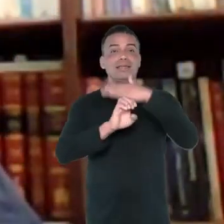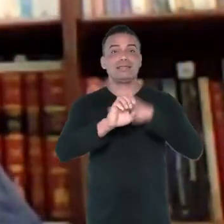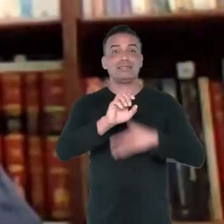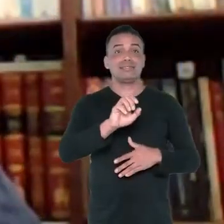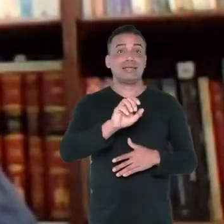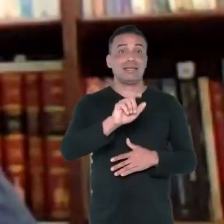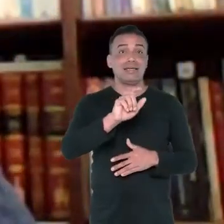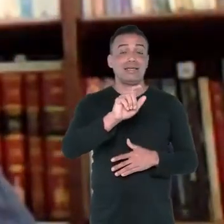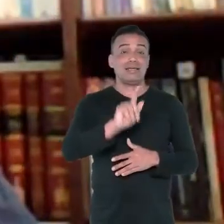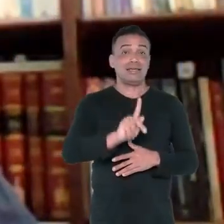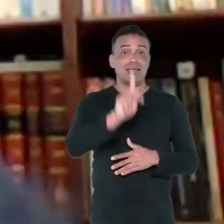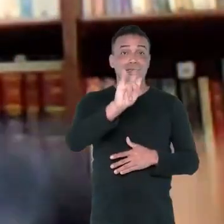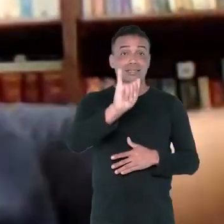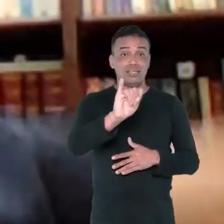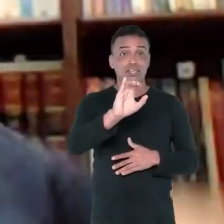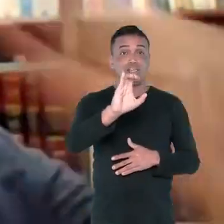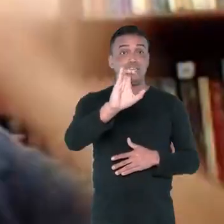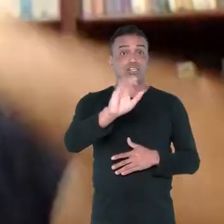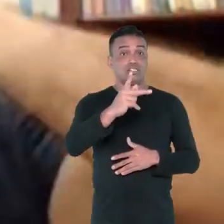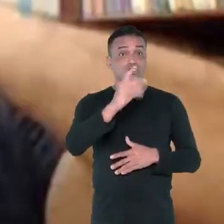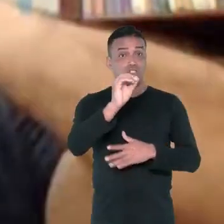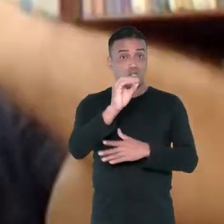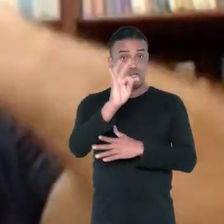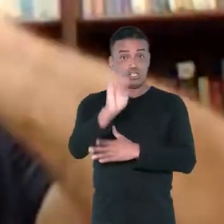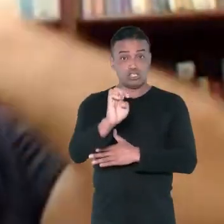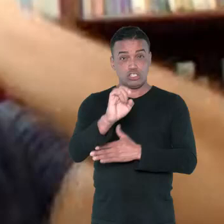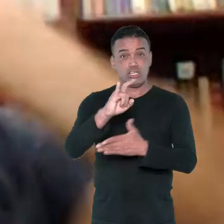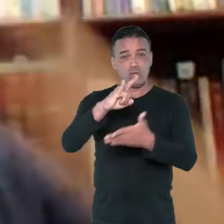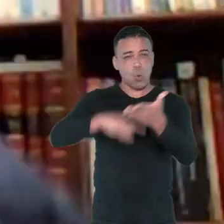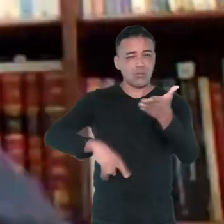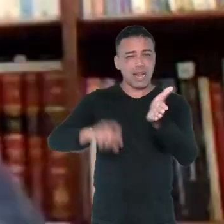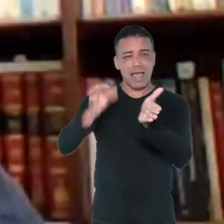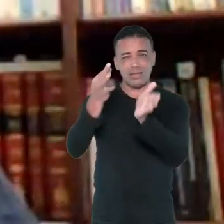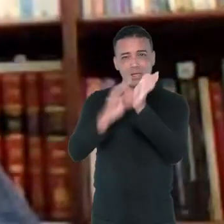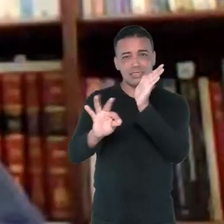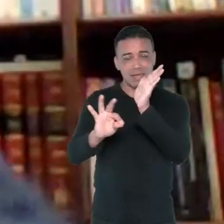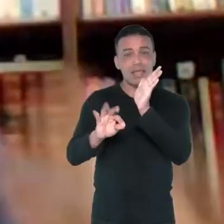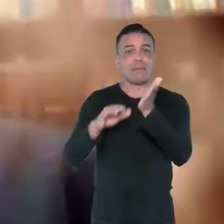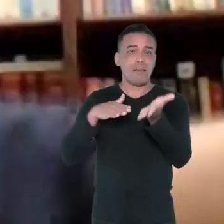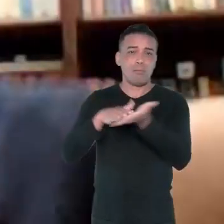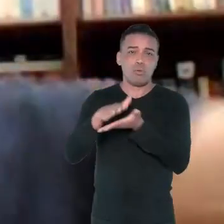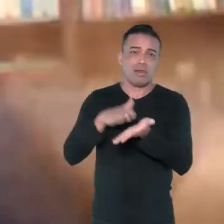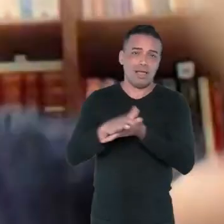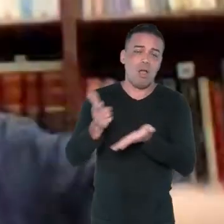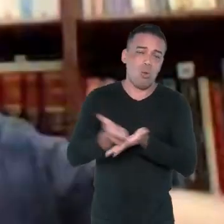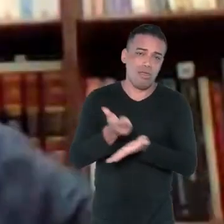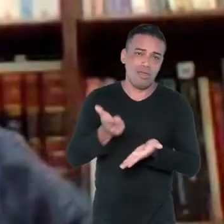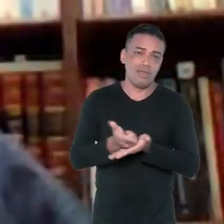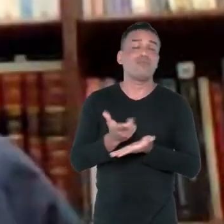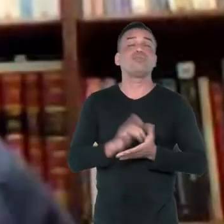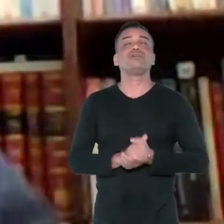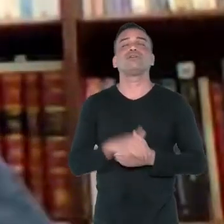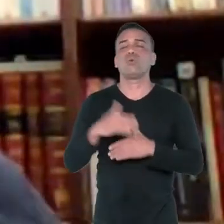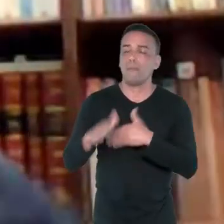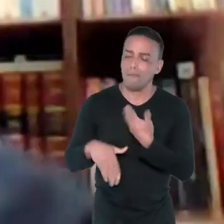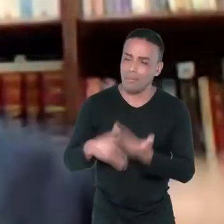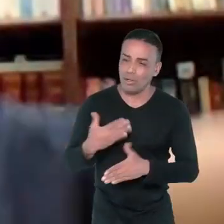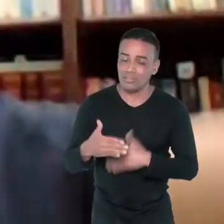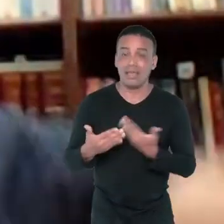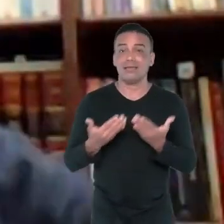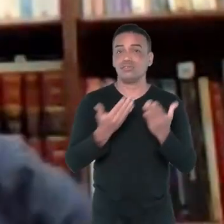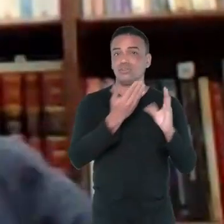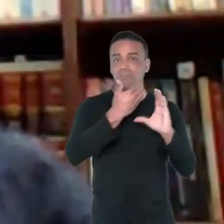e nós firmamos o contrato para lançar o livro, aí tem todo aquele processo, né, de mandar